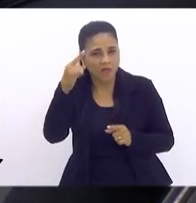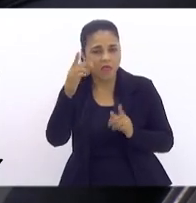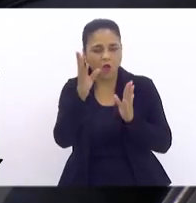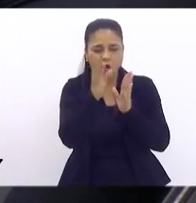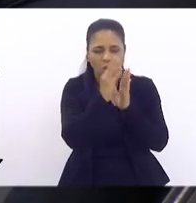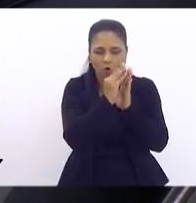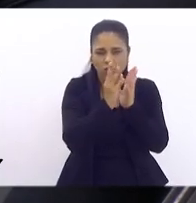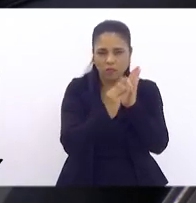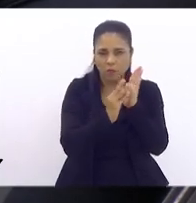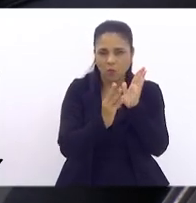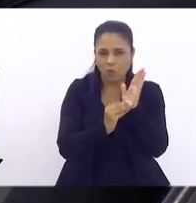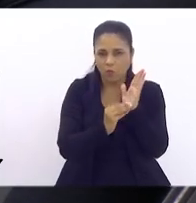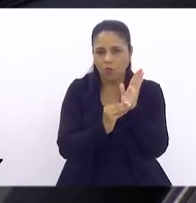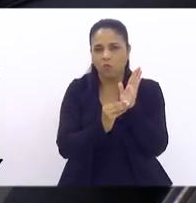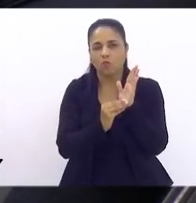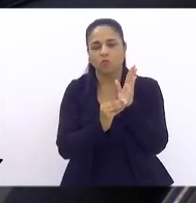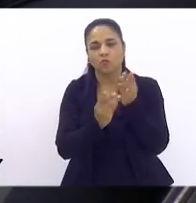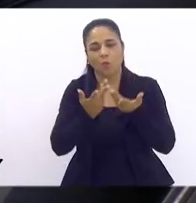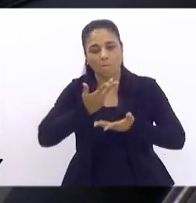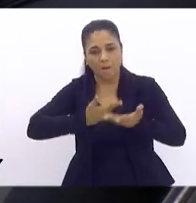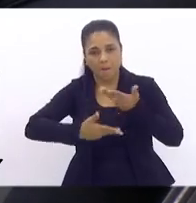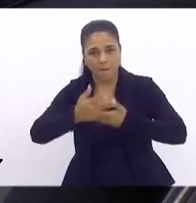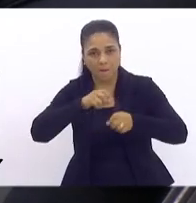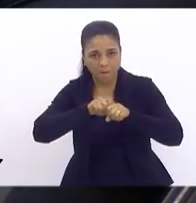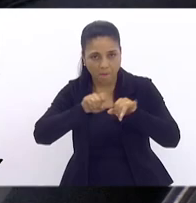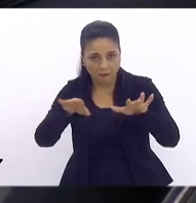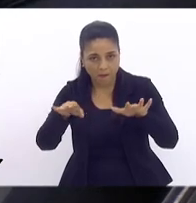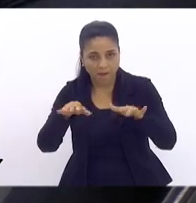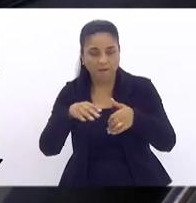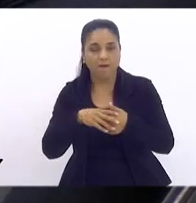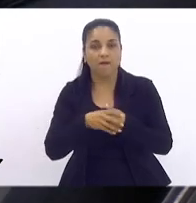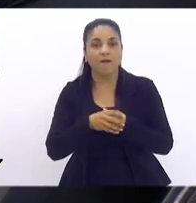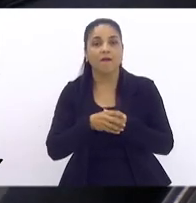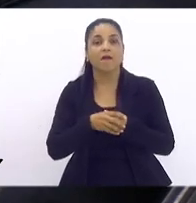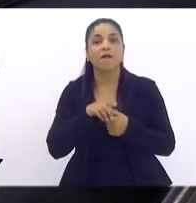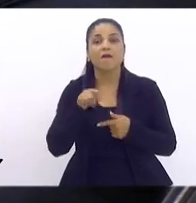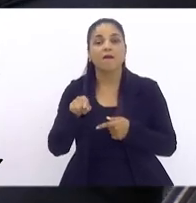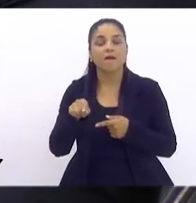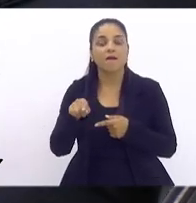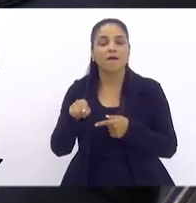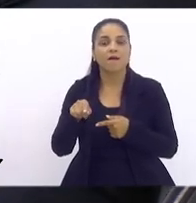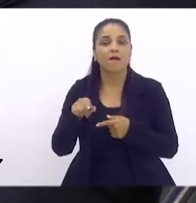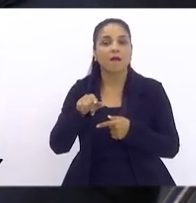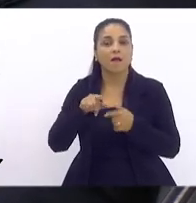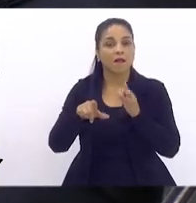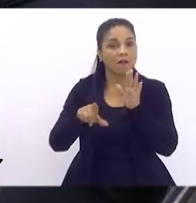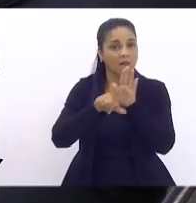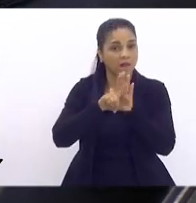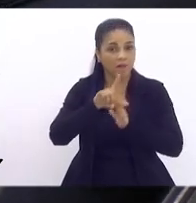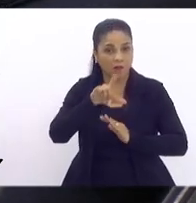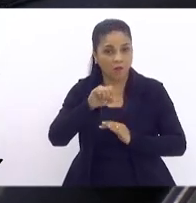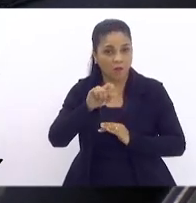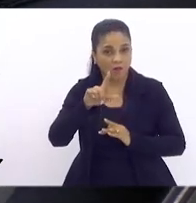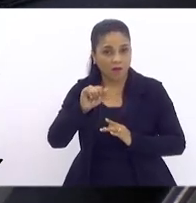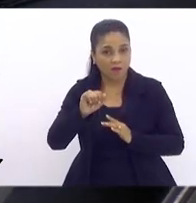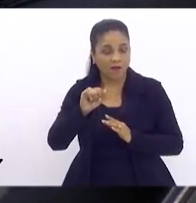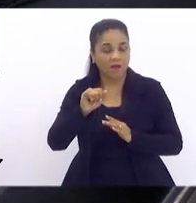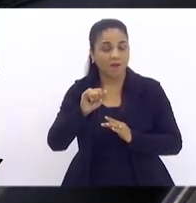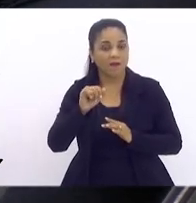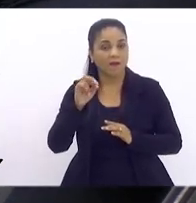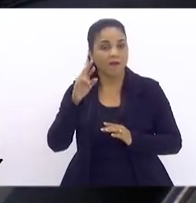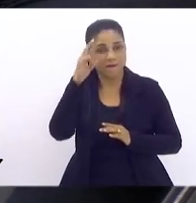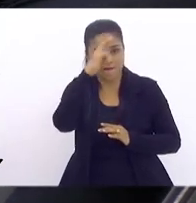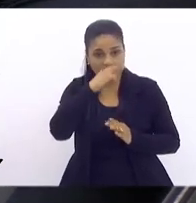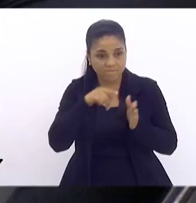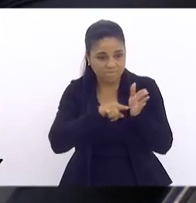conteúdo que a pessoa compartilha atribui essa essa investigação a polícia